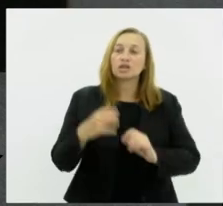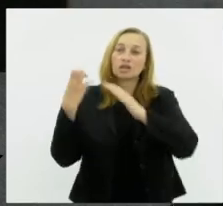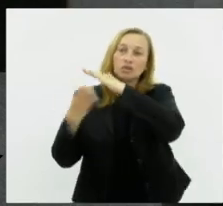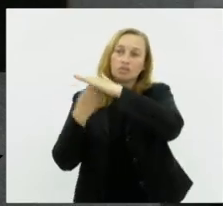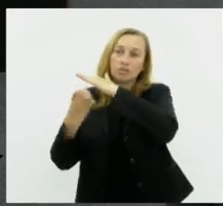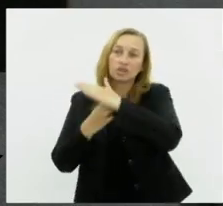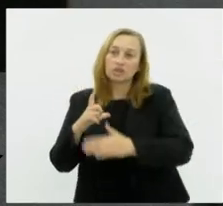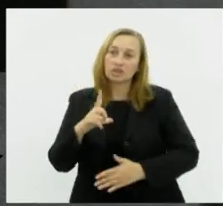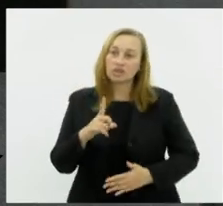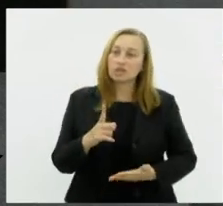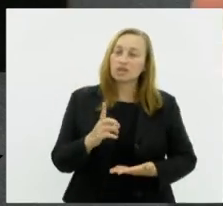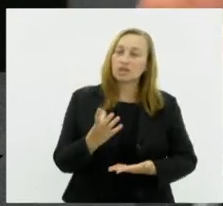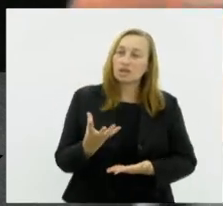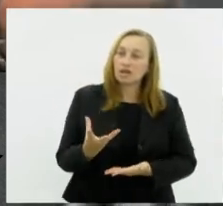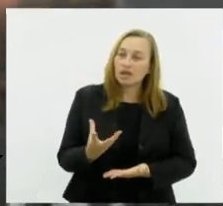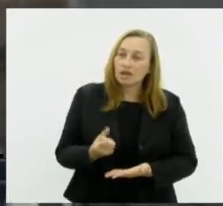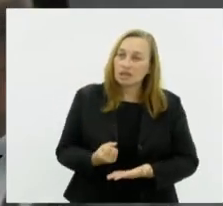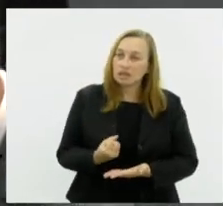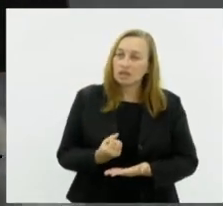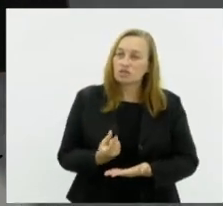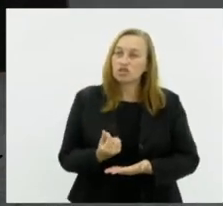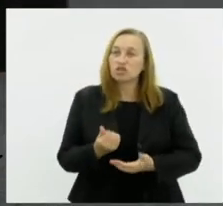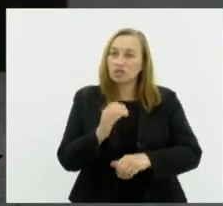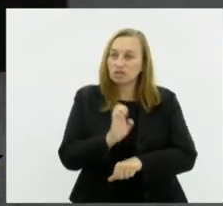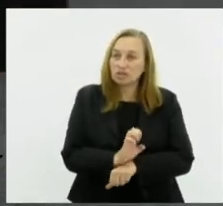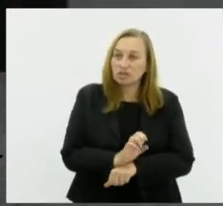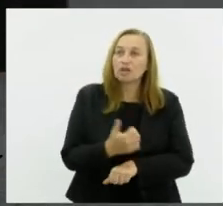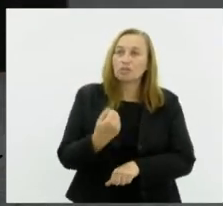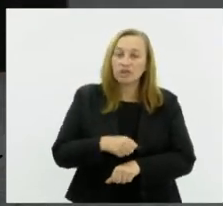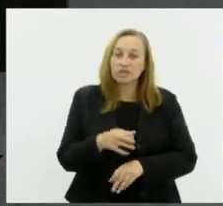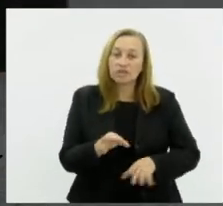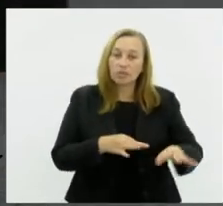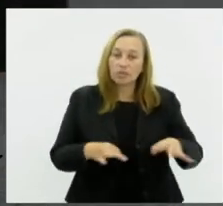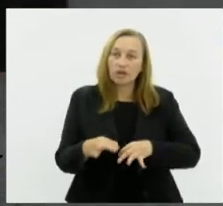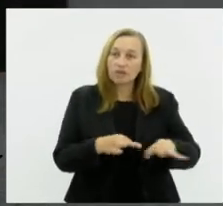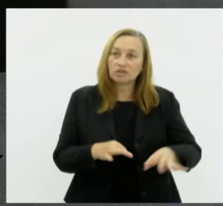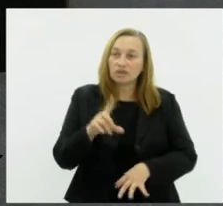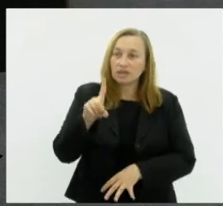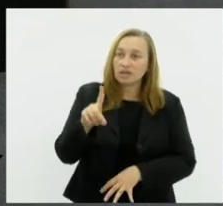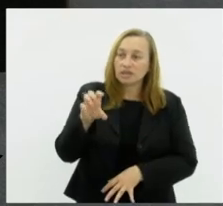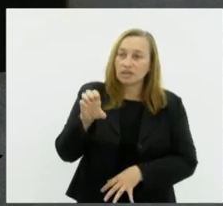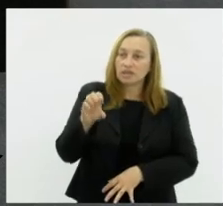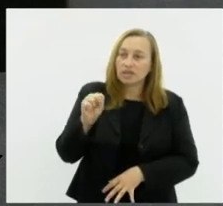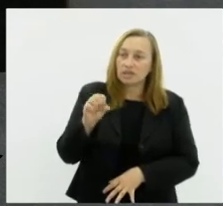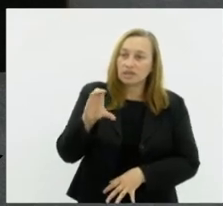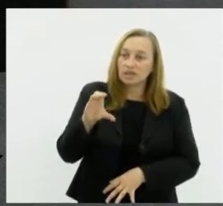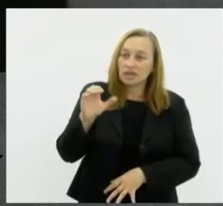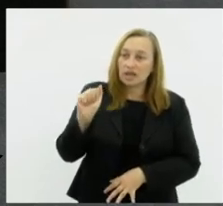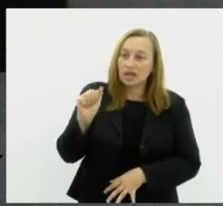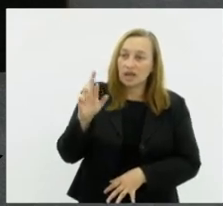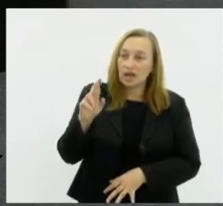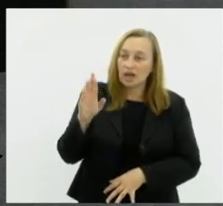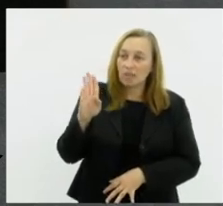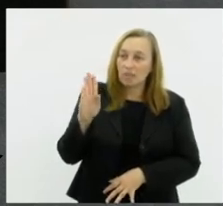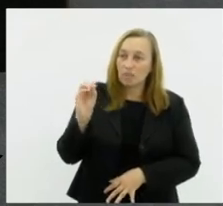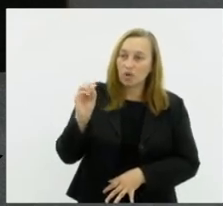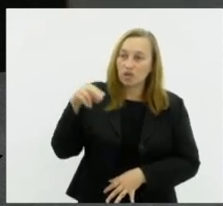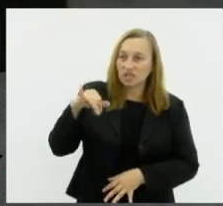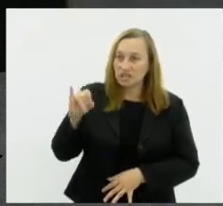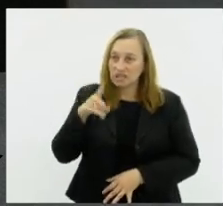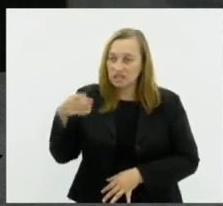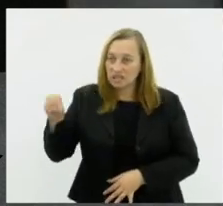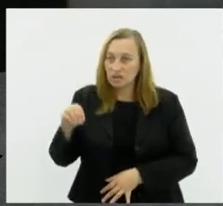Estado têm que, primeiro, ter plano de descarbonização. Isso é um debate que está no mundo inteiro. A Inglaterra conseguiu reduzir a